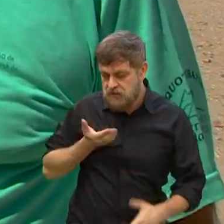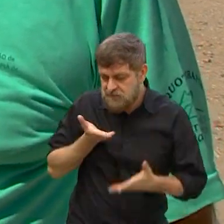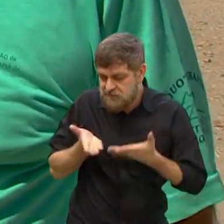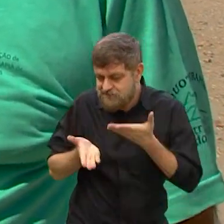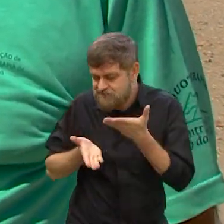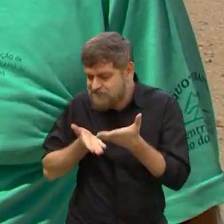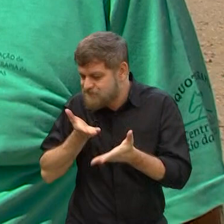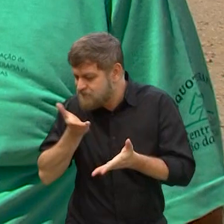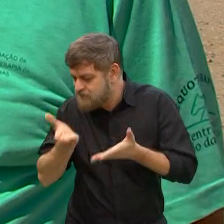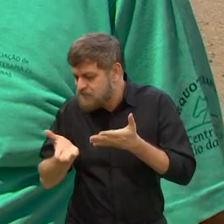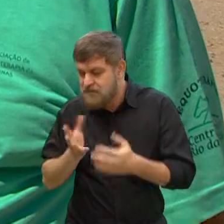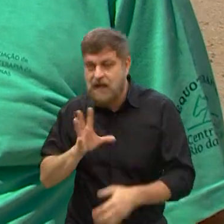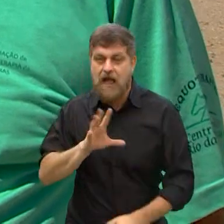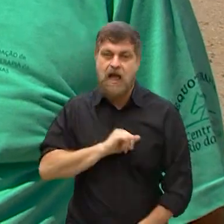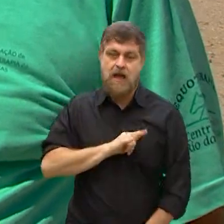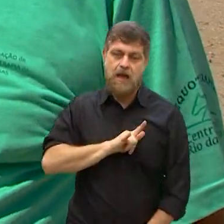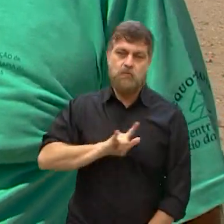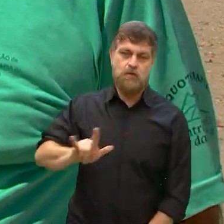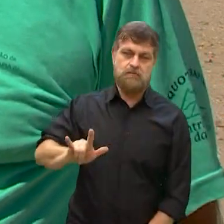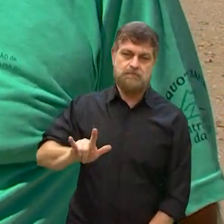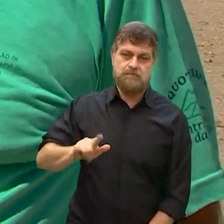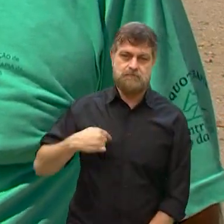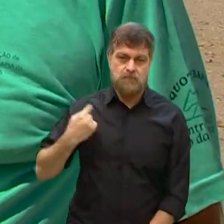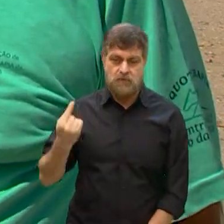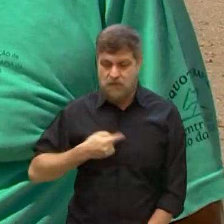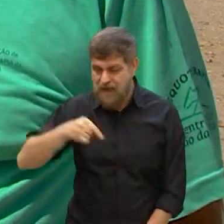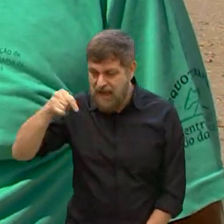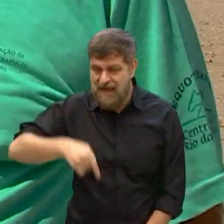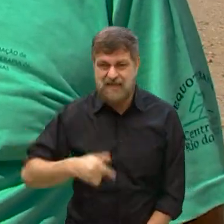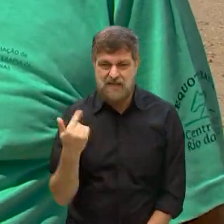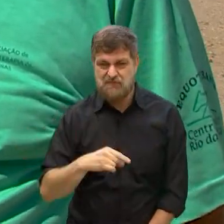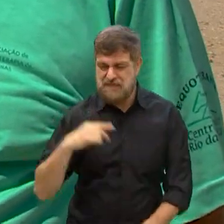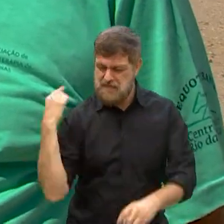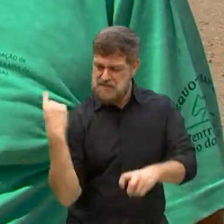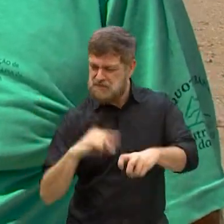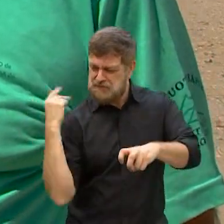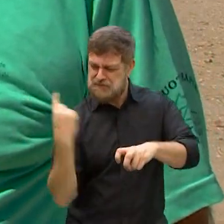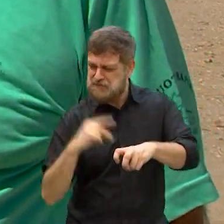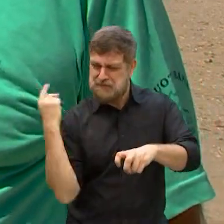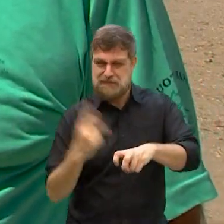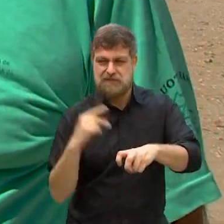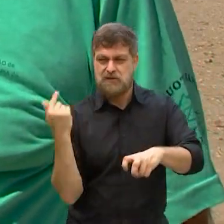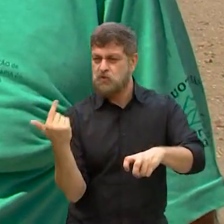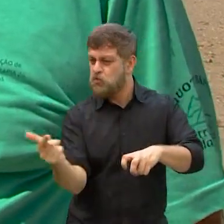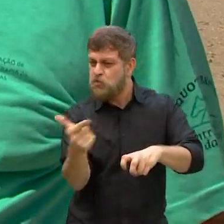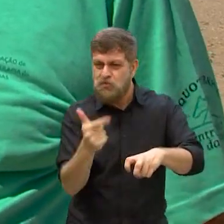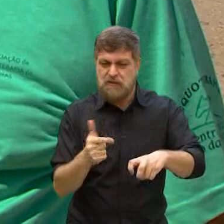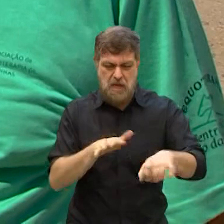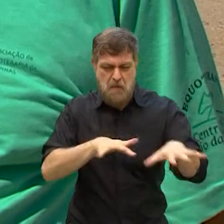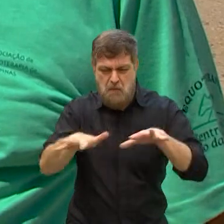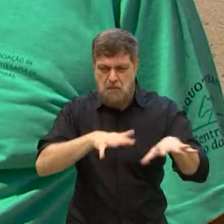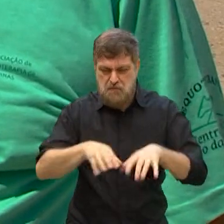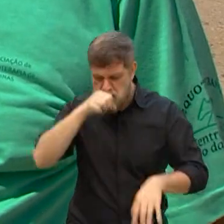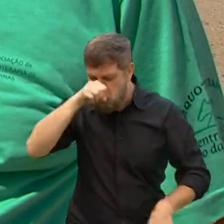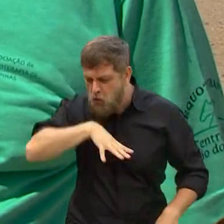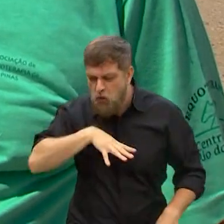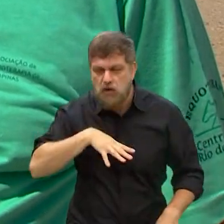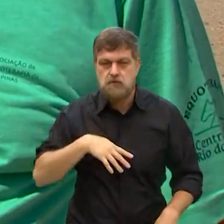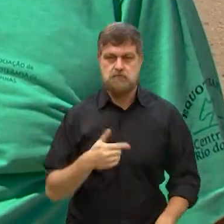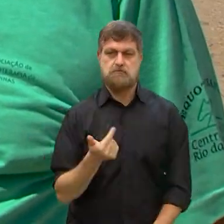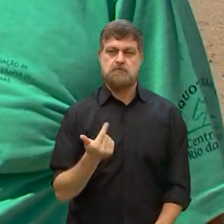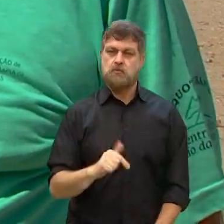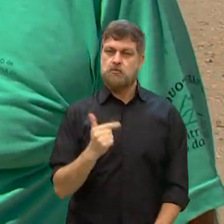de tratamento que a gente dá, que é de muito amor. Nós não usamos aqui pingalim, chicote,